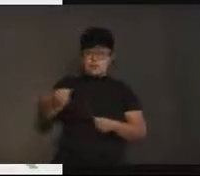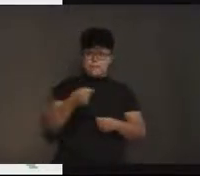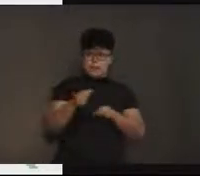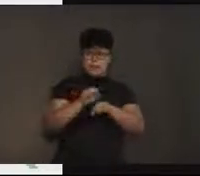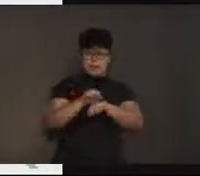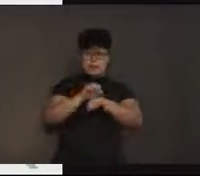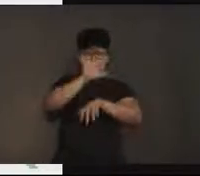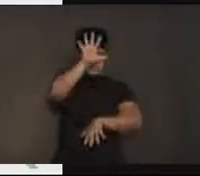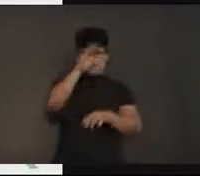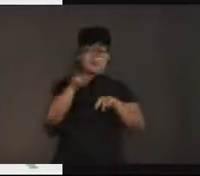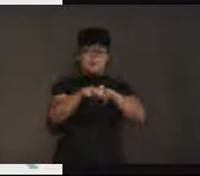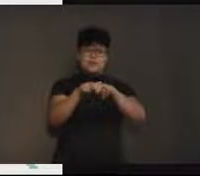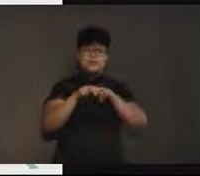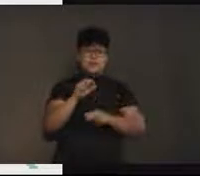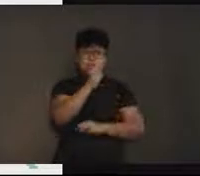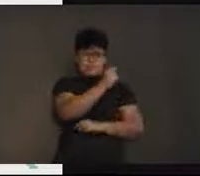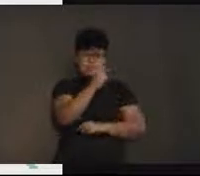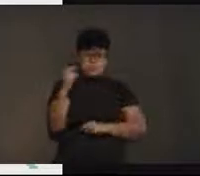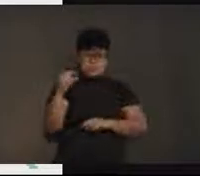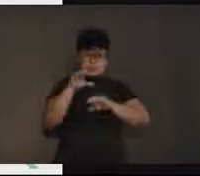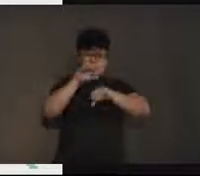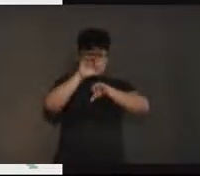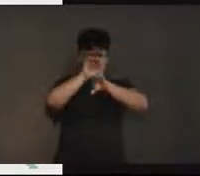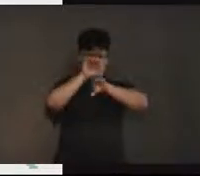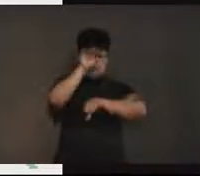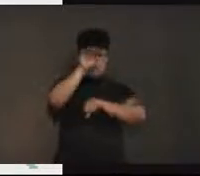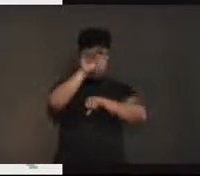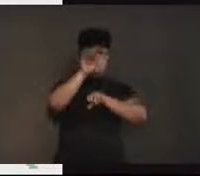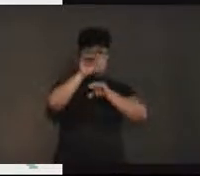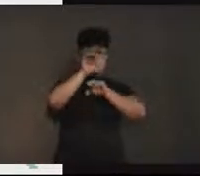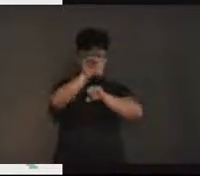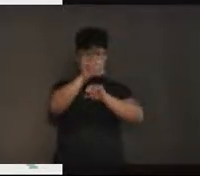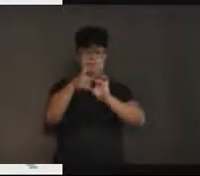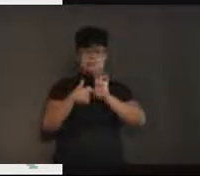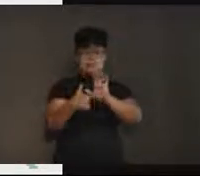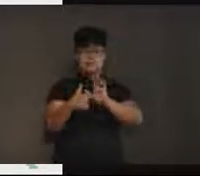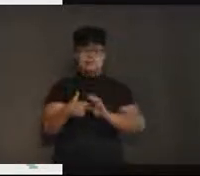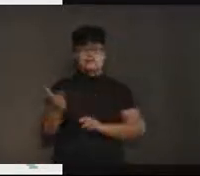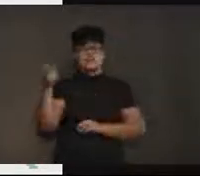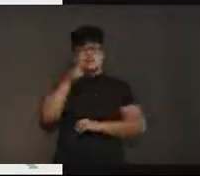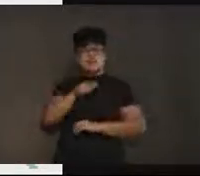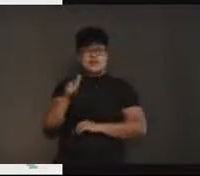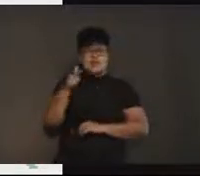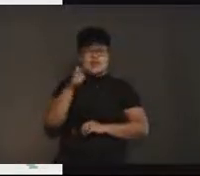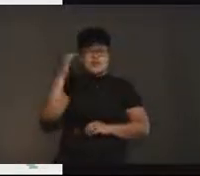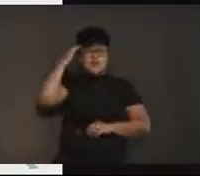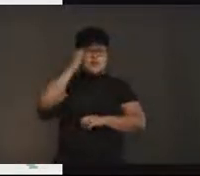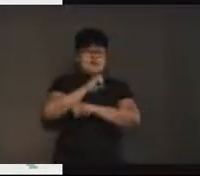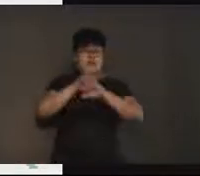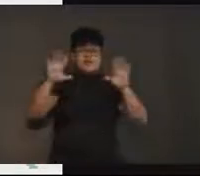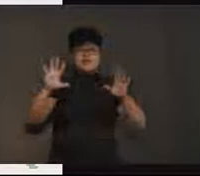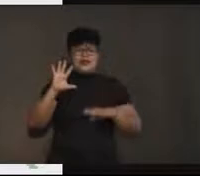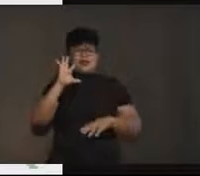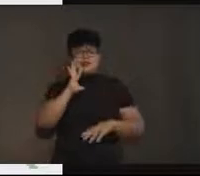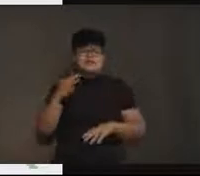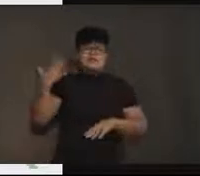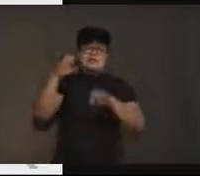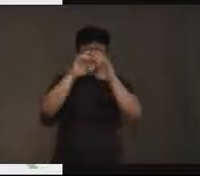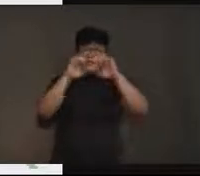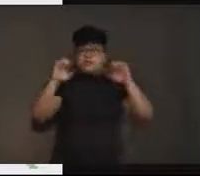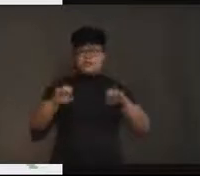de calcita isso aqui a gente entende resolvendo as equações resolvendo o sistema